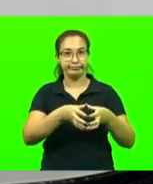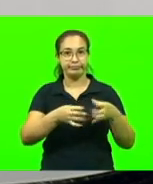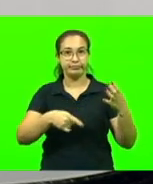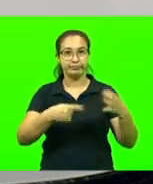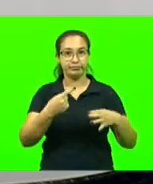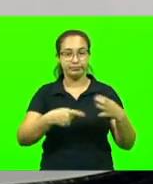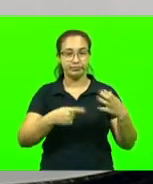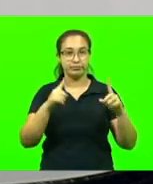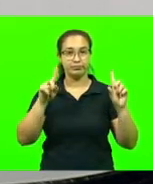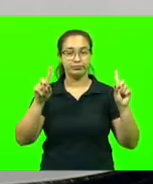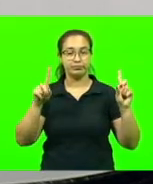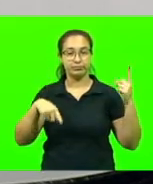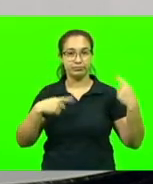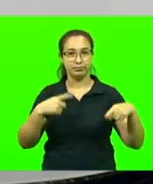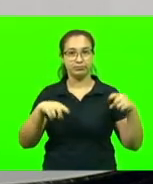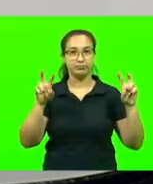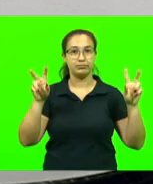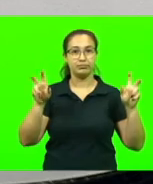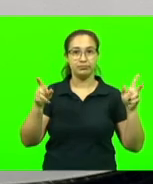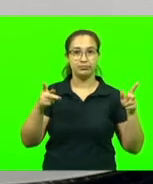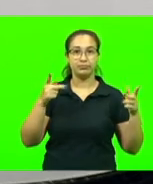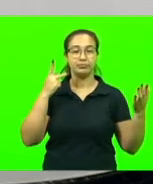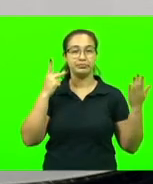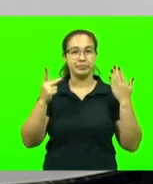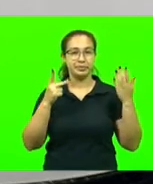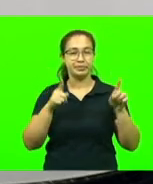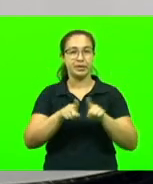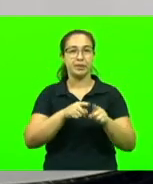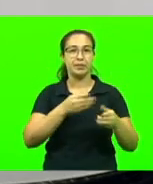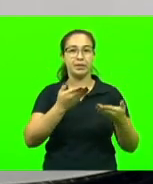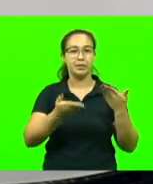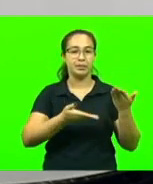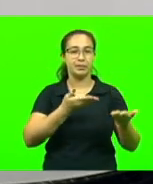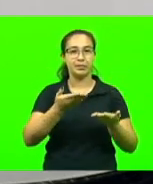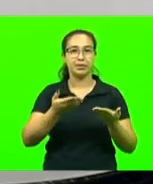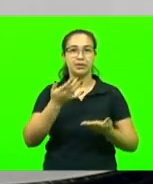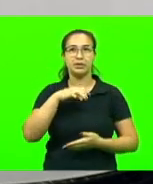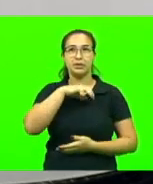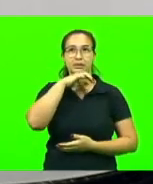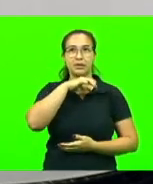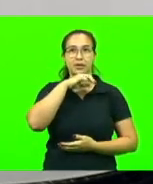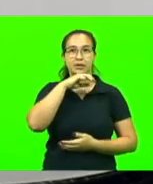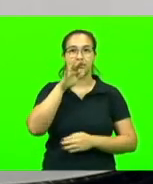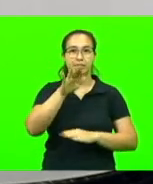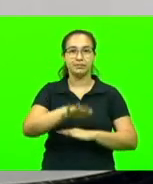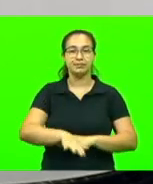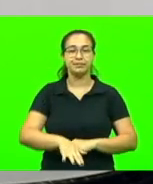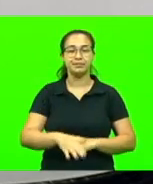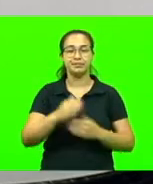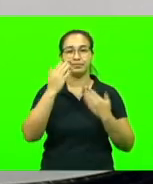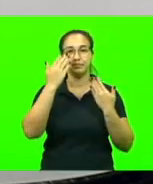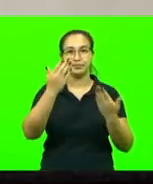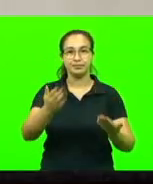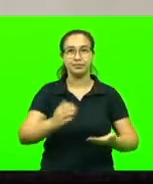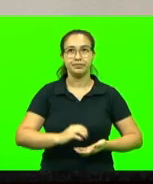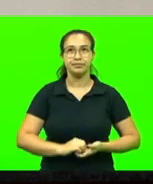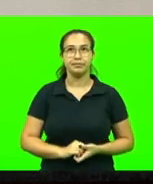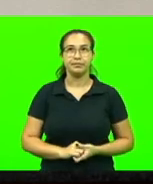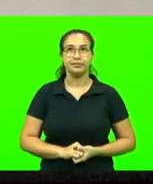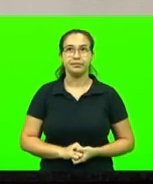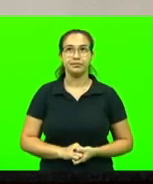discutir a situação da psicologia e também da proteção aos animais nessa tarde. Obrigada, senhor presidente.